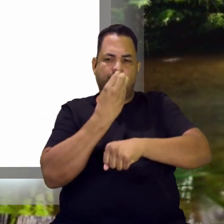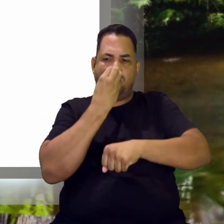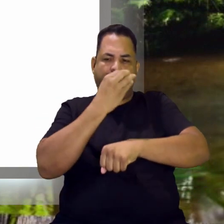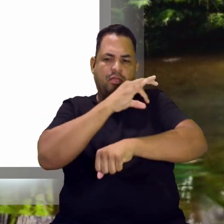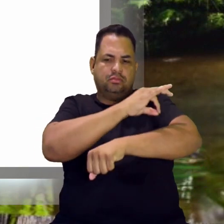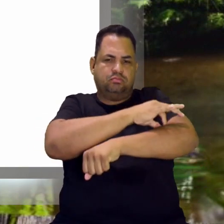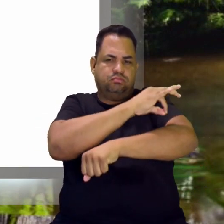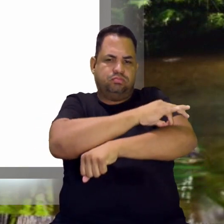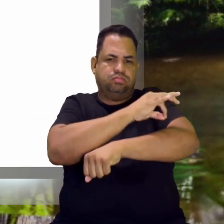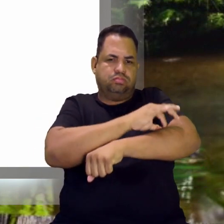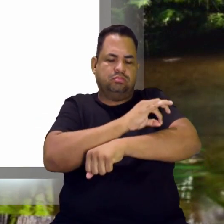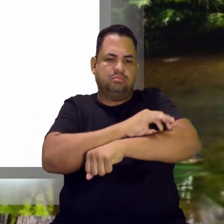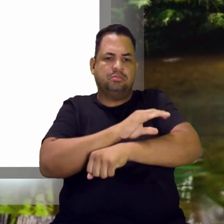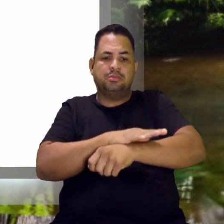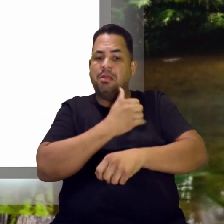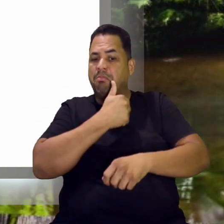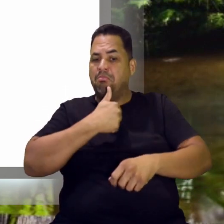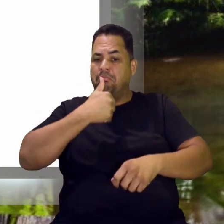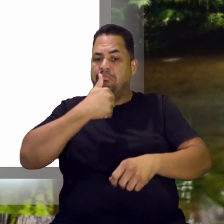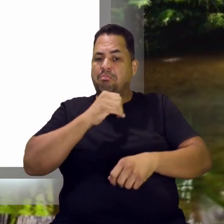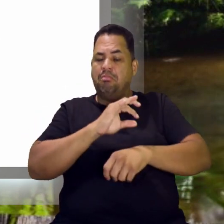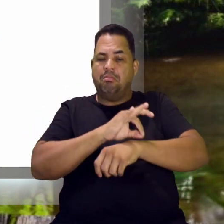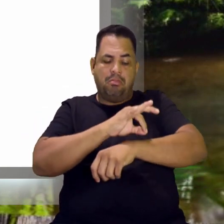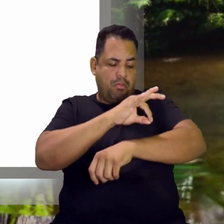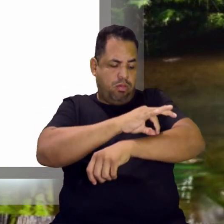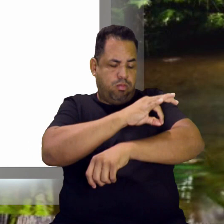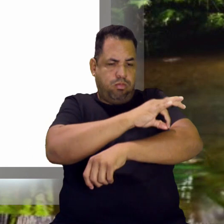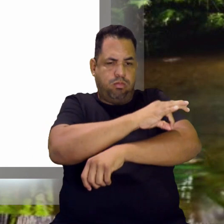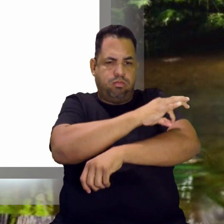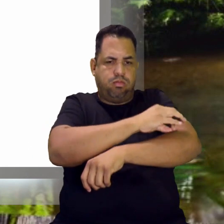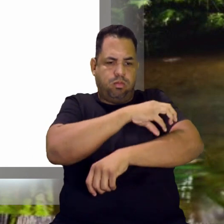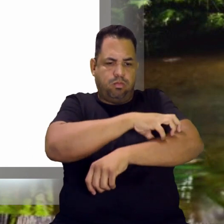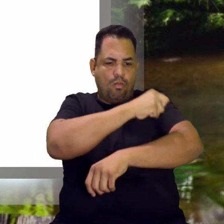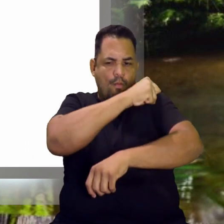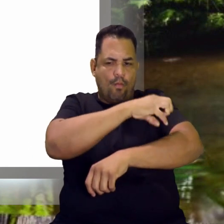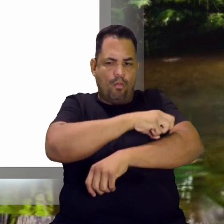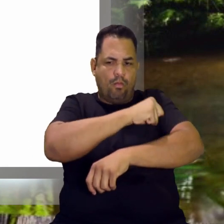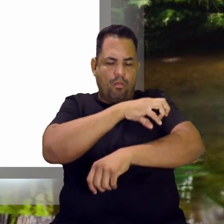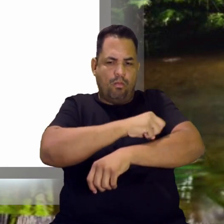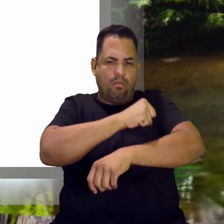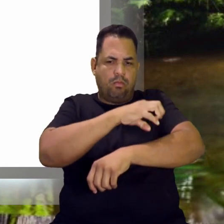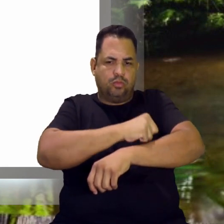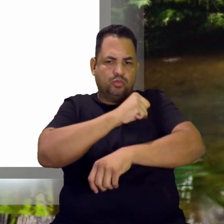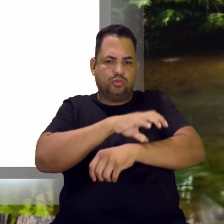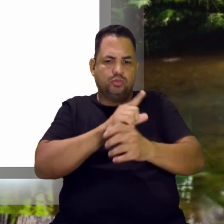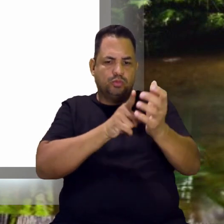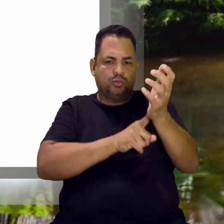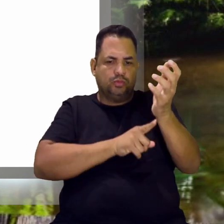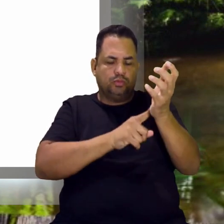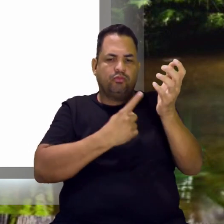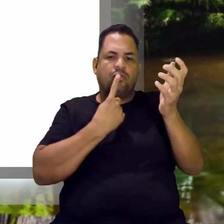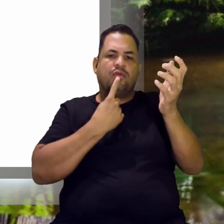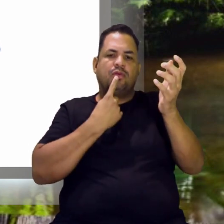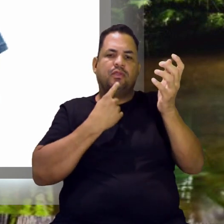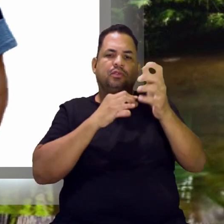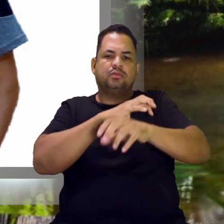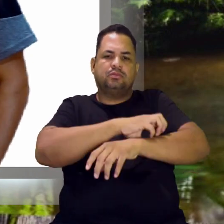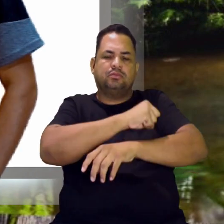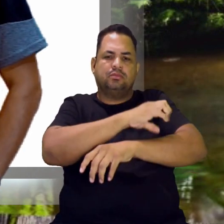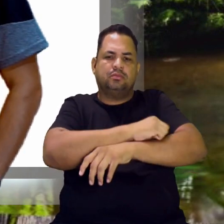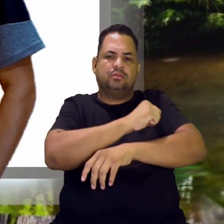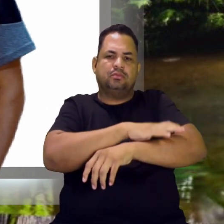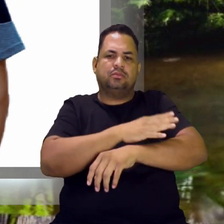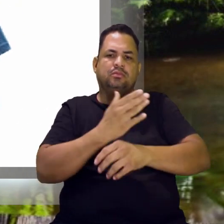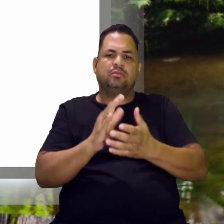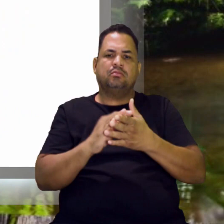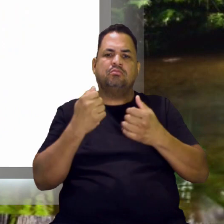Só o carrapato, não é? O cachorro está servindo de alimento ali, está cedendo o alimento, mas aquele